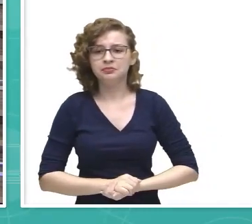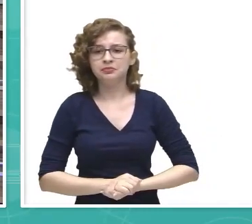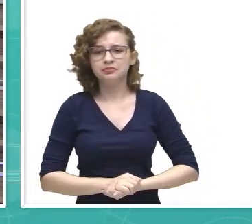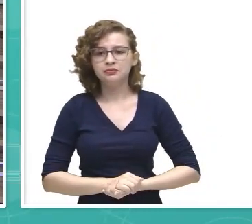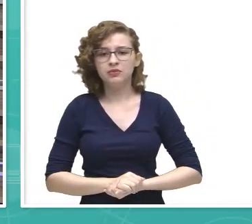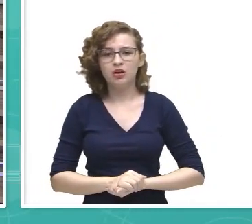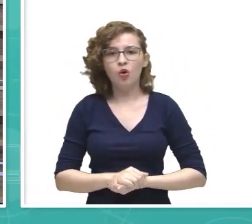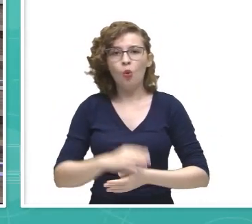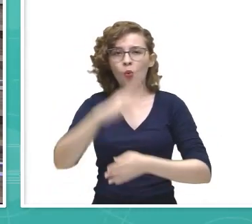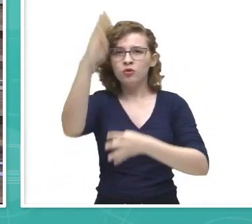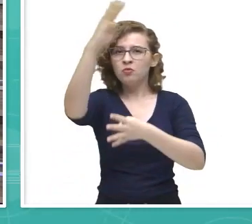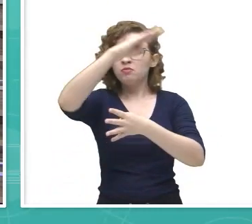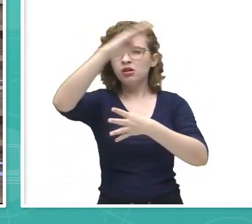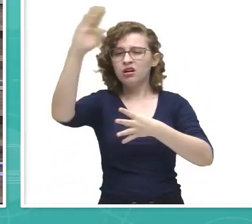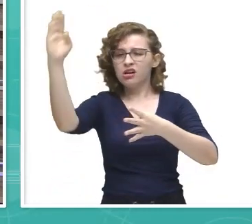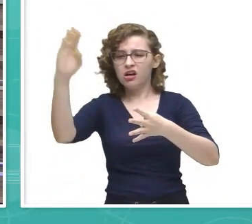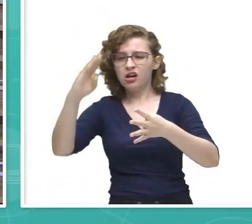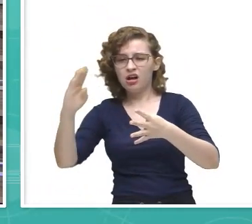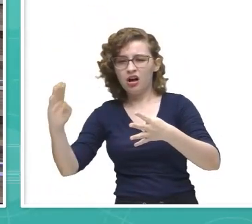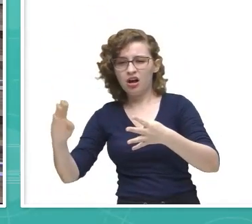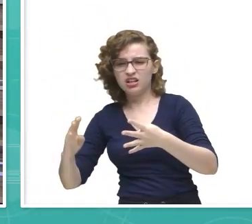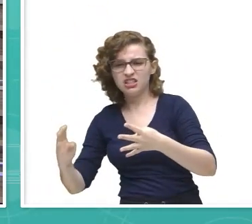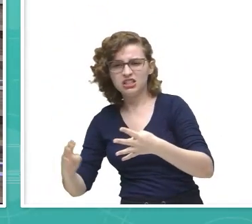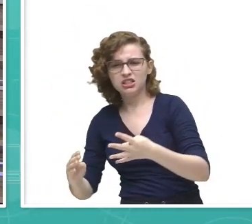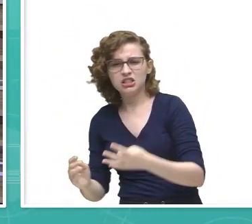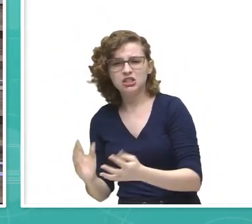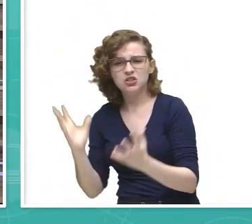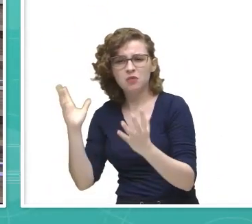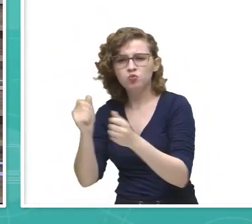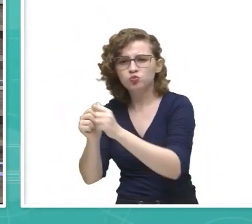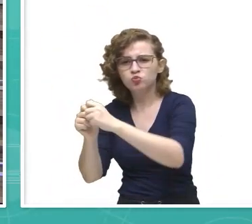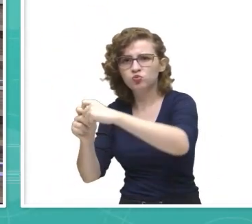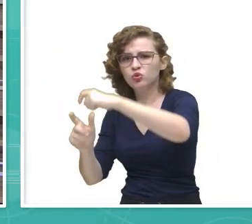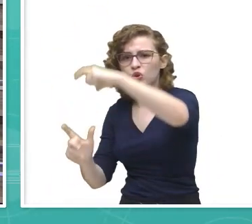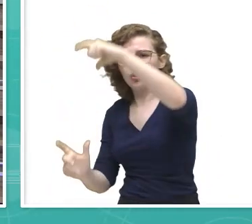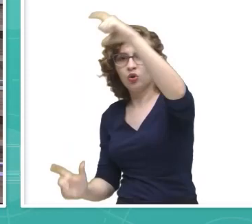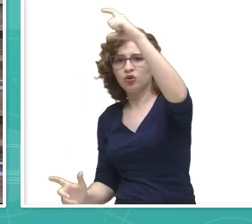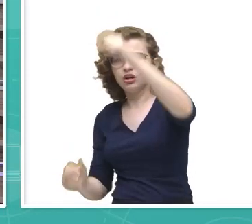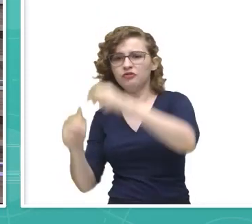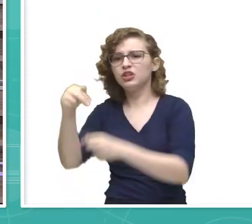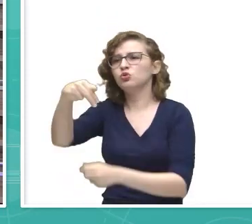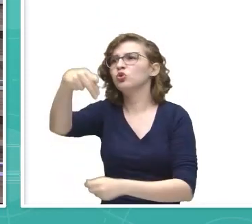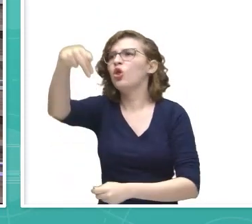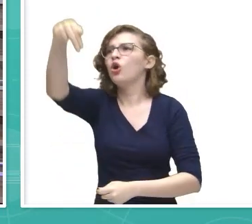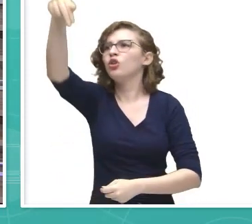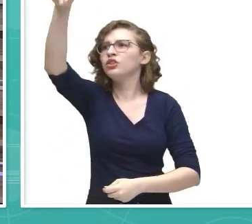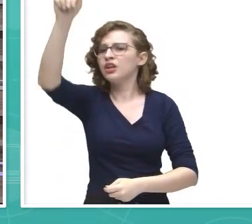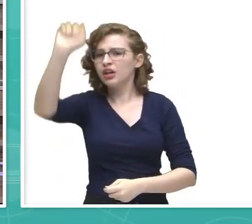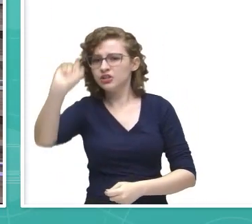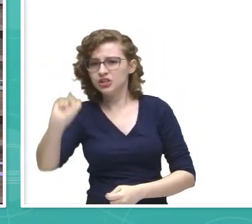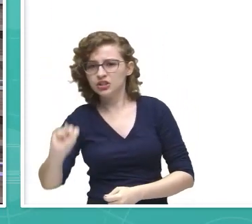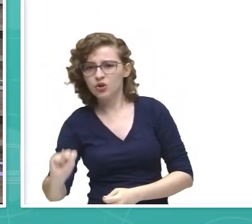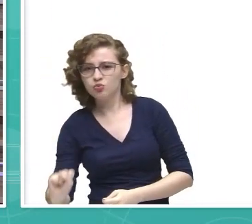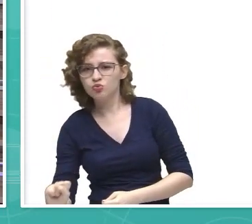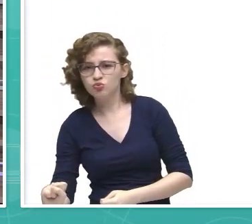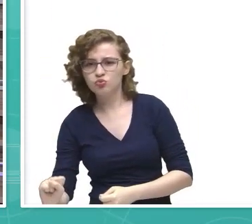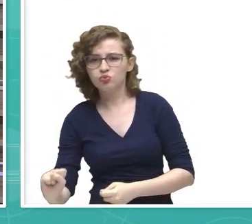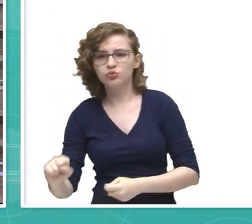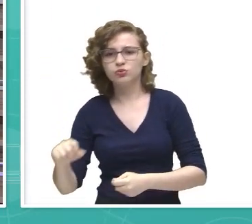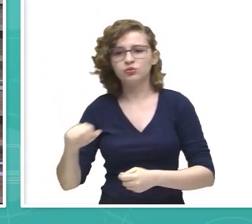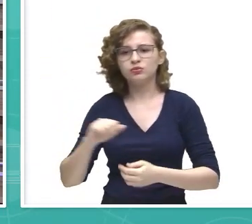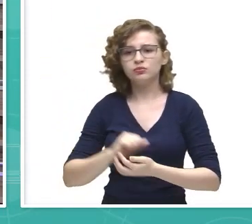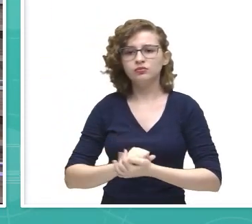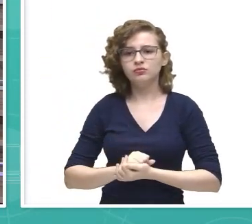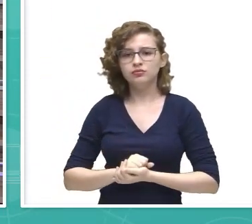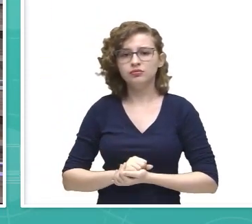imenso. Ele é grandioso. Ele vai lá do Nordeste até o Sul do país. Você vai